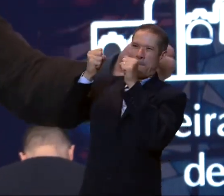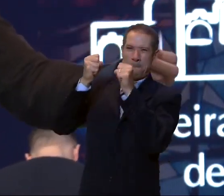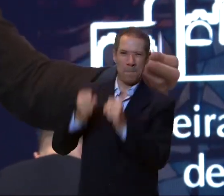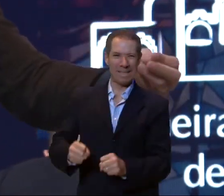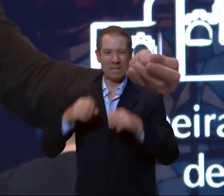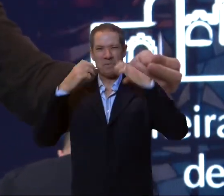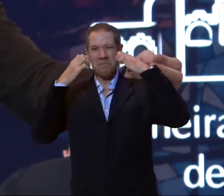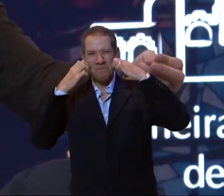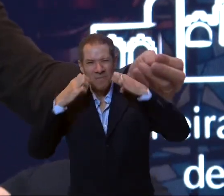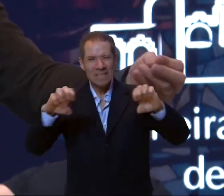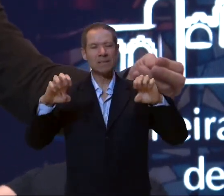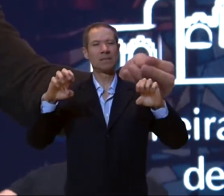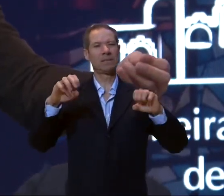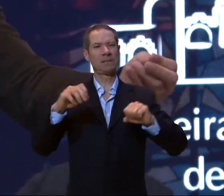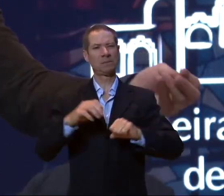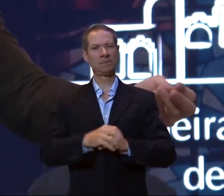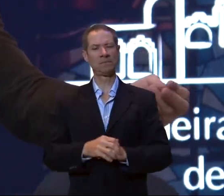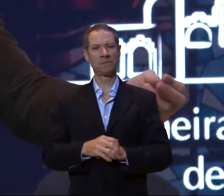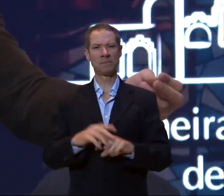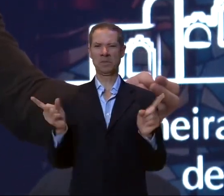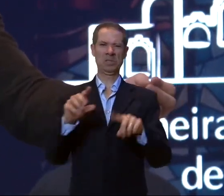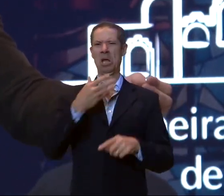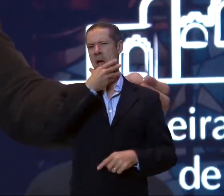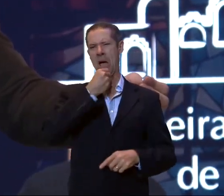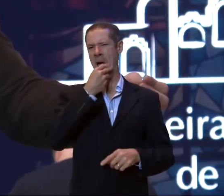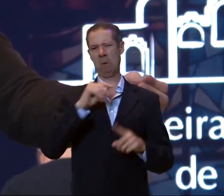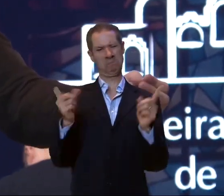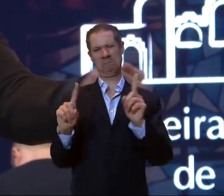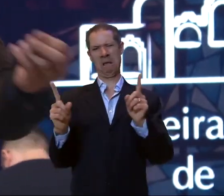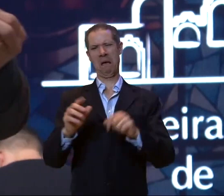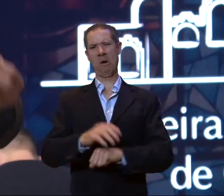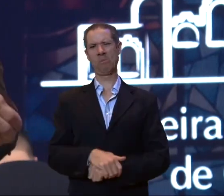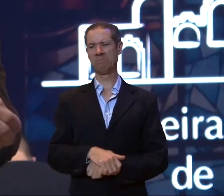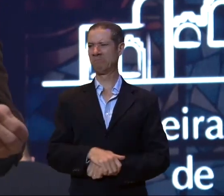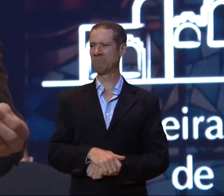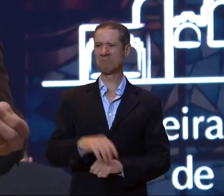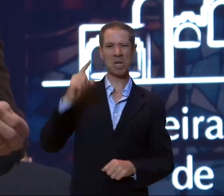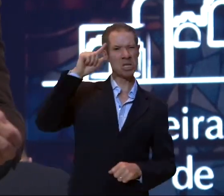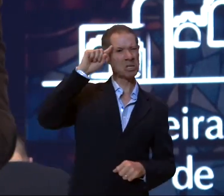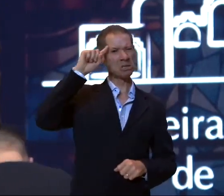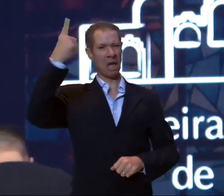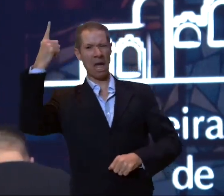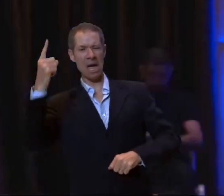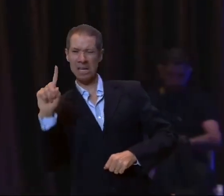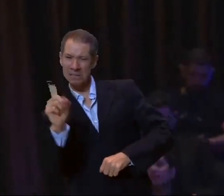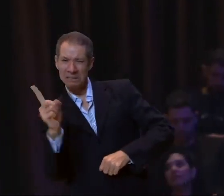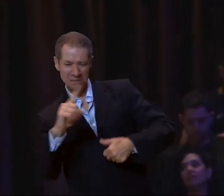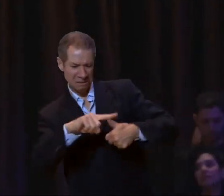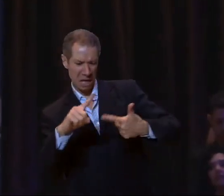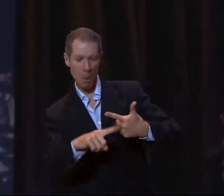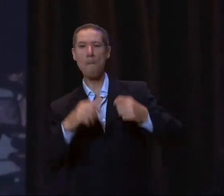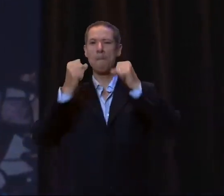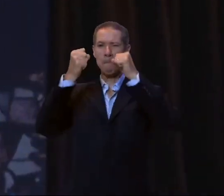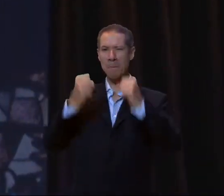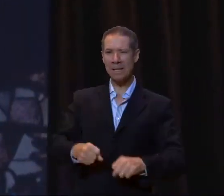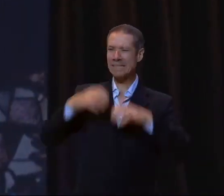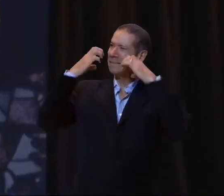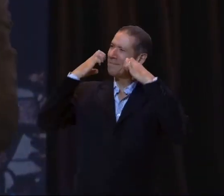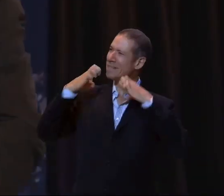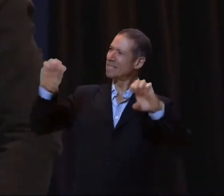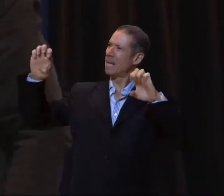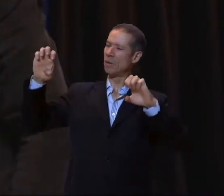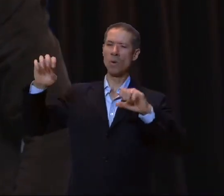evangelho, não de homens, não de ideias, o poder do